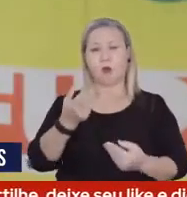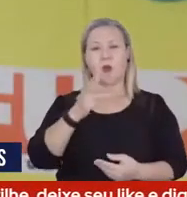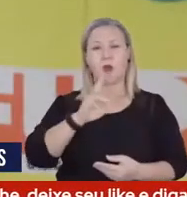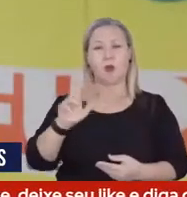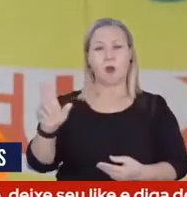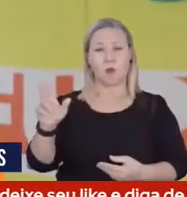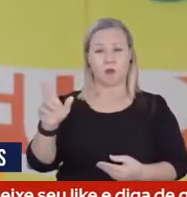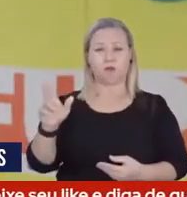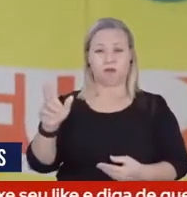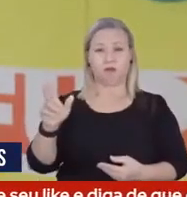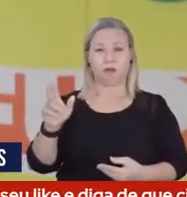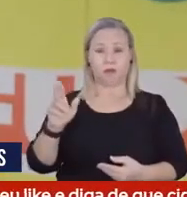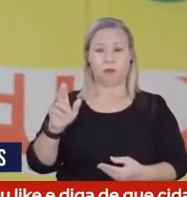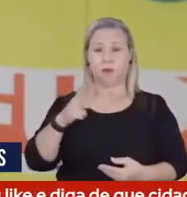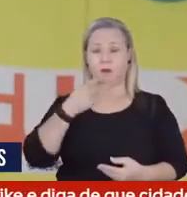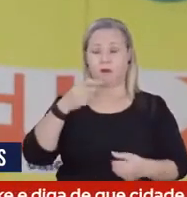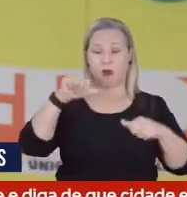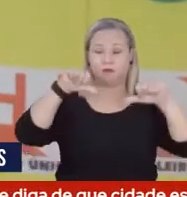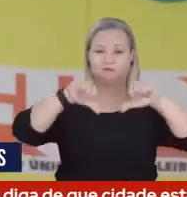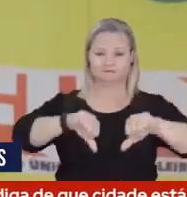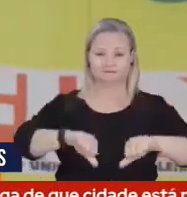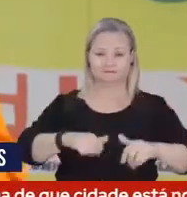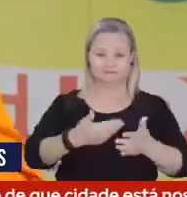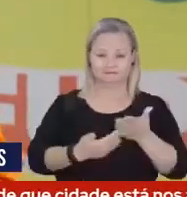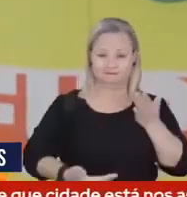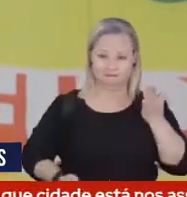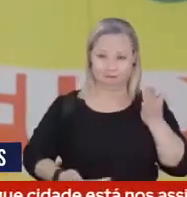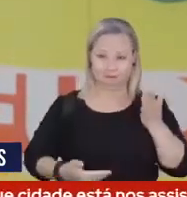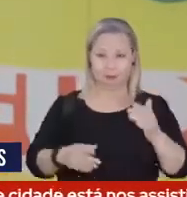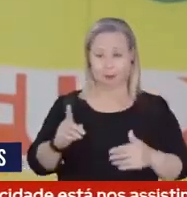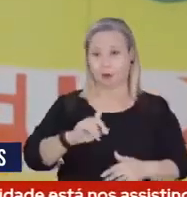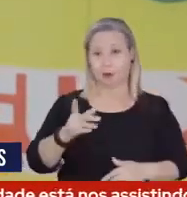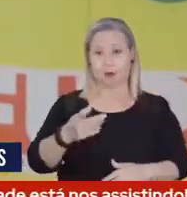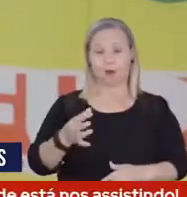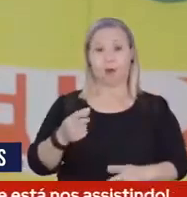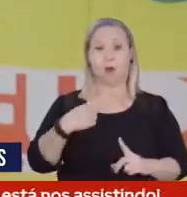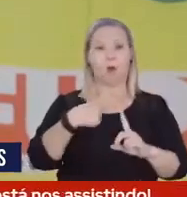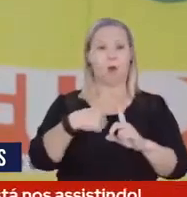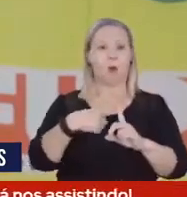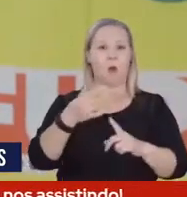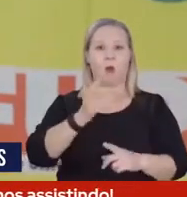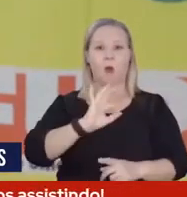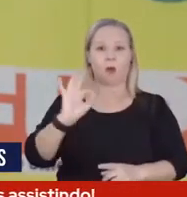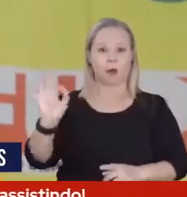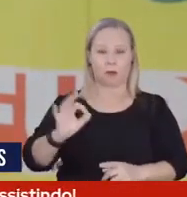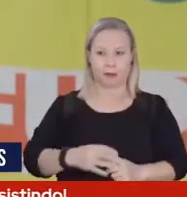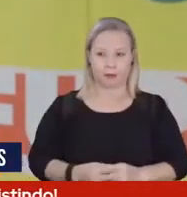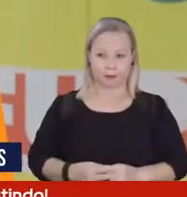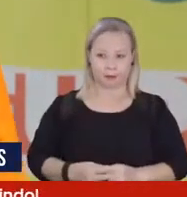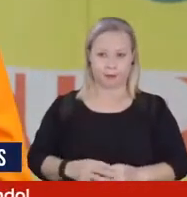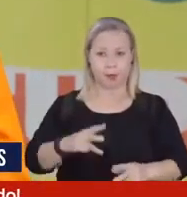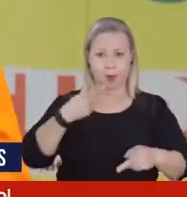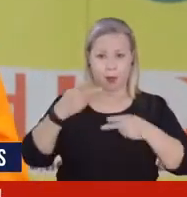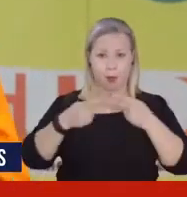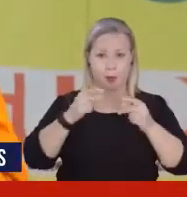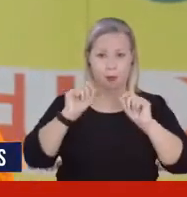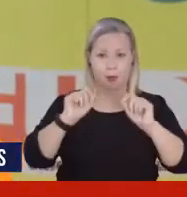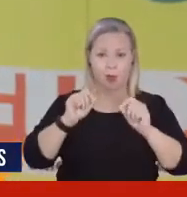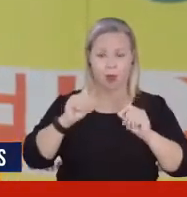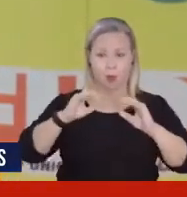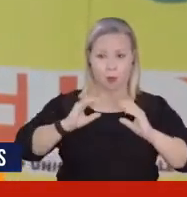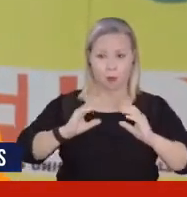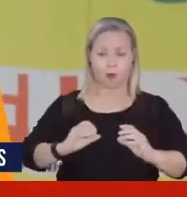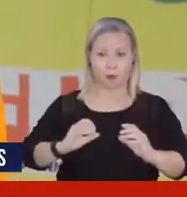derrotista. Agora, não sou otimista, né? E vou falar aqui com o cidadão brasileiro. E a